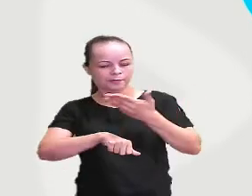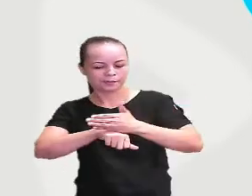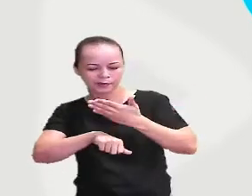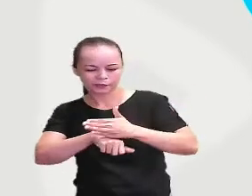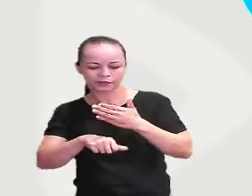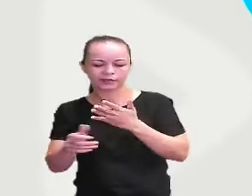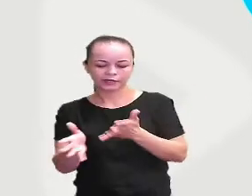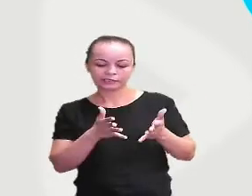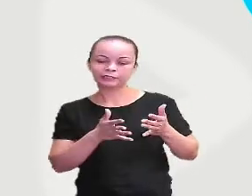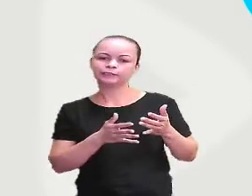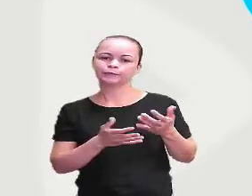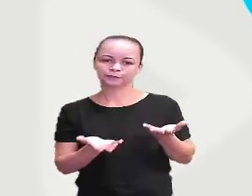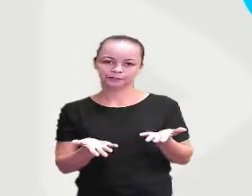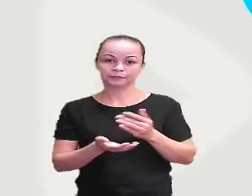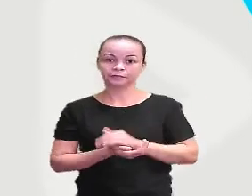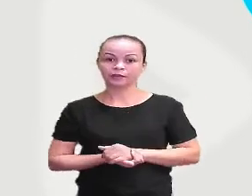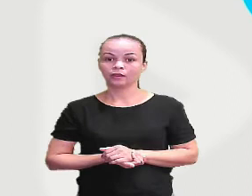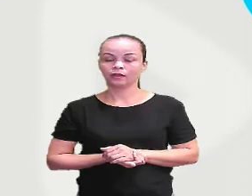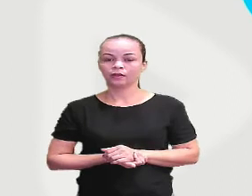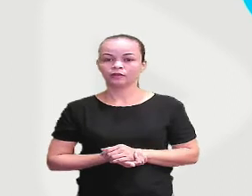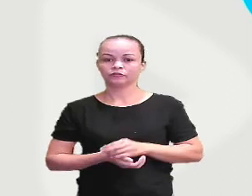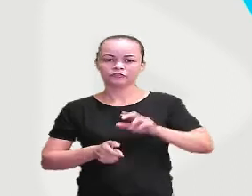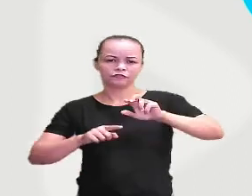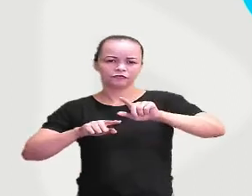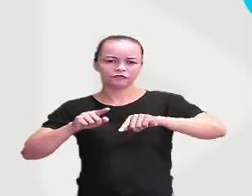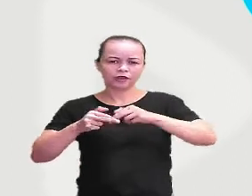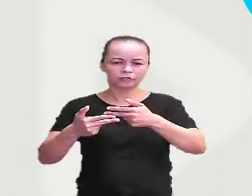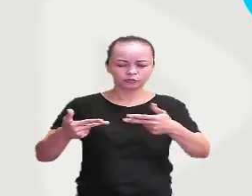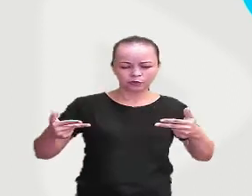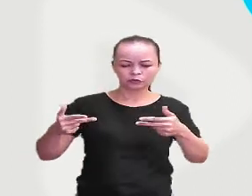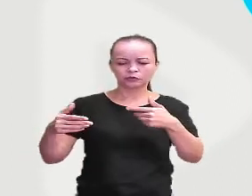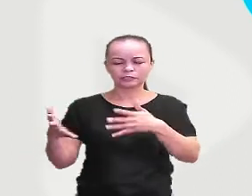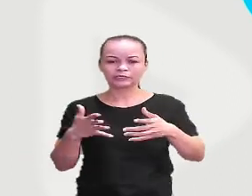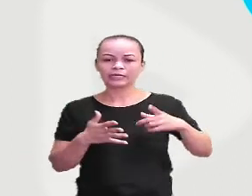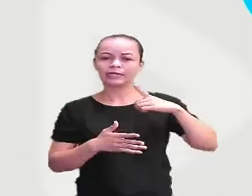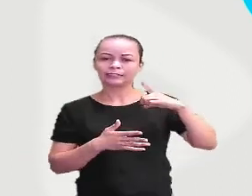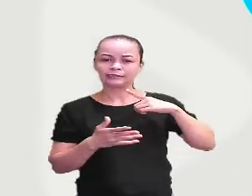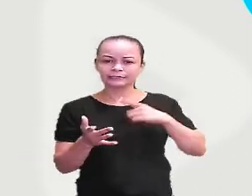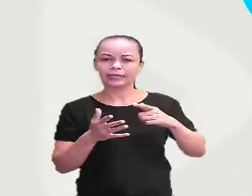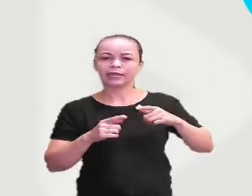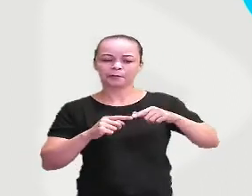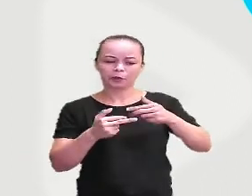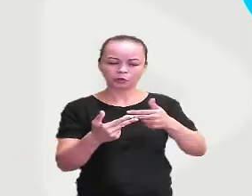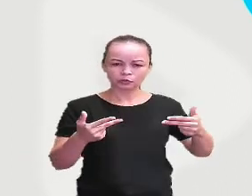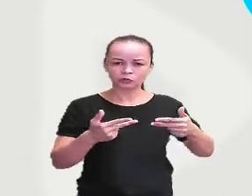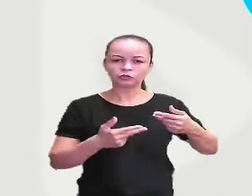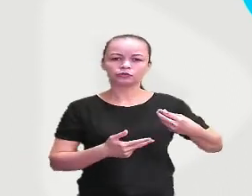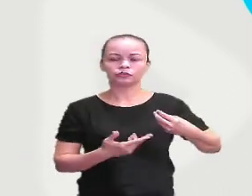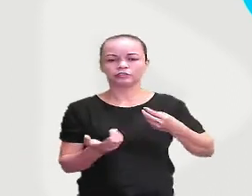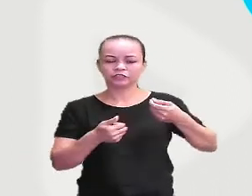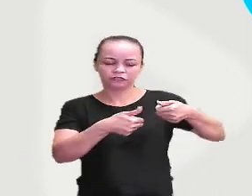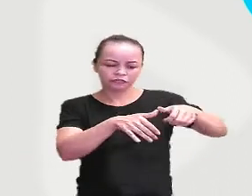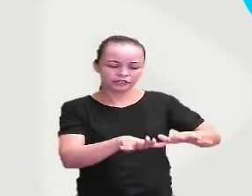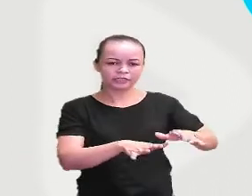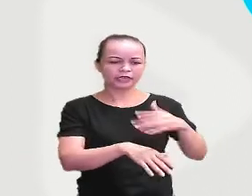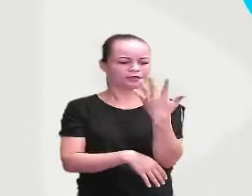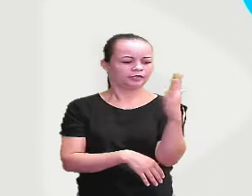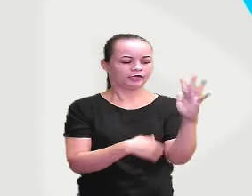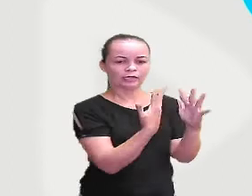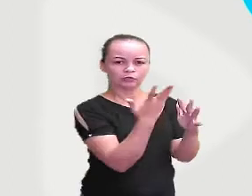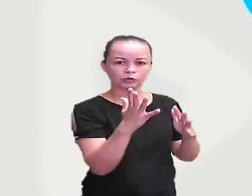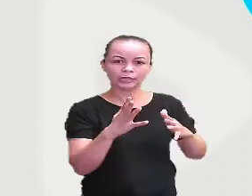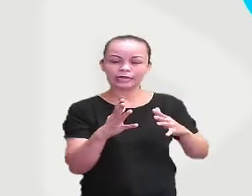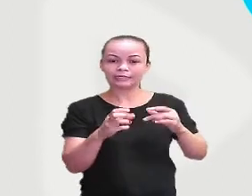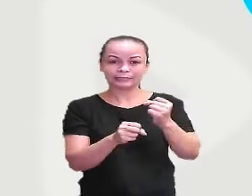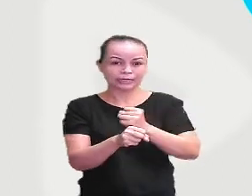extremamente eficaz. Certos produtos se mantêm na natureza por centenas de anos, como eu falei aqui para vocês. Reutilizar